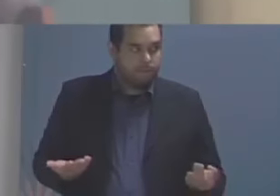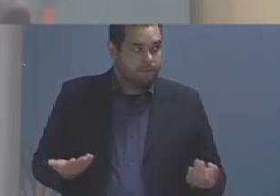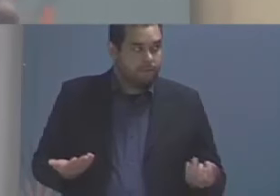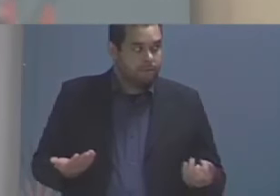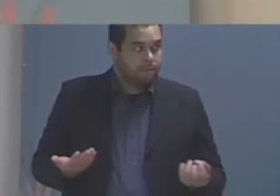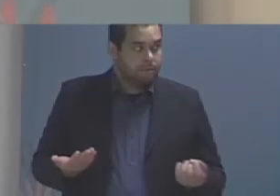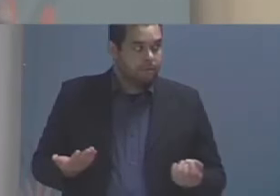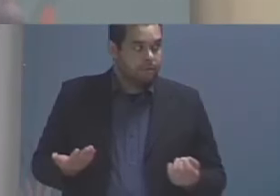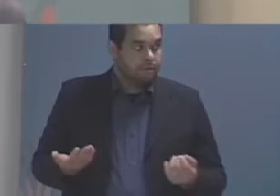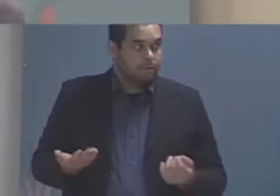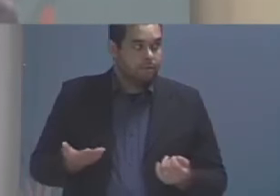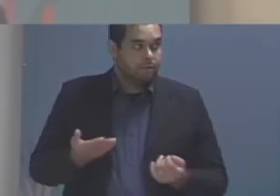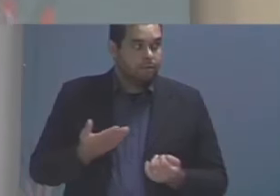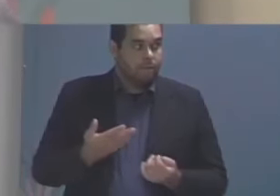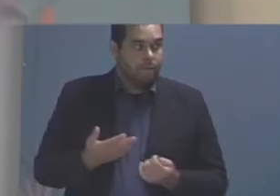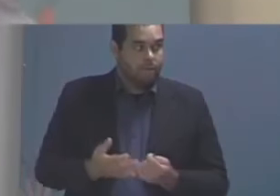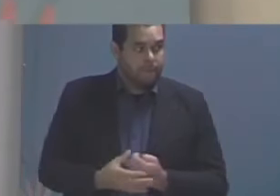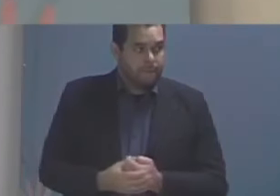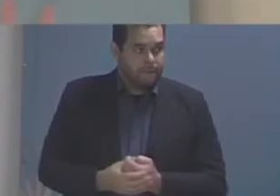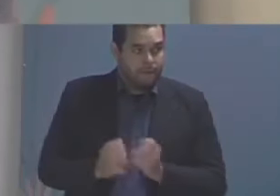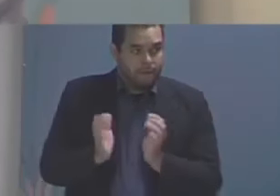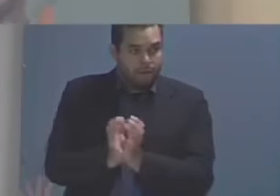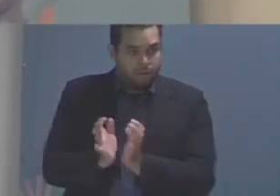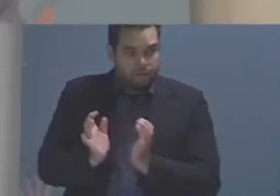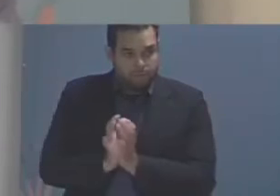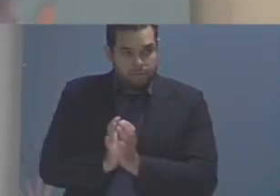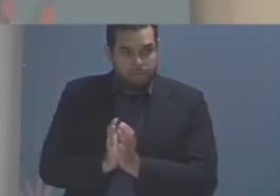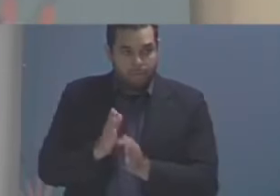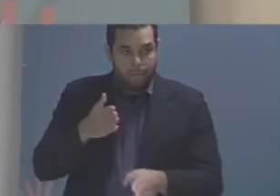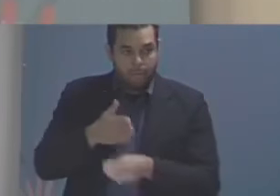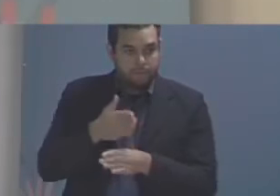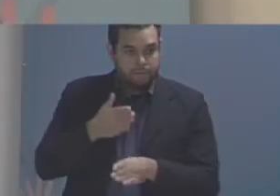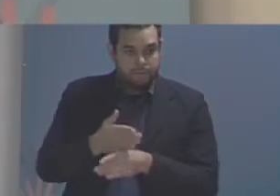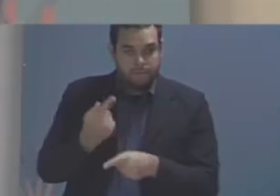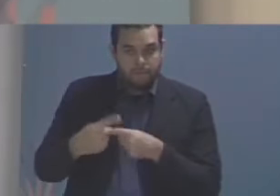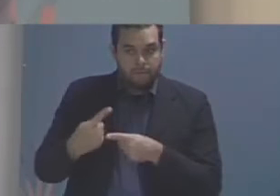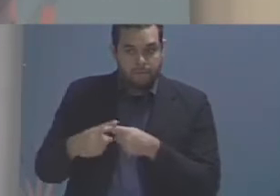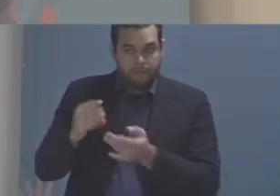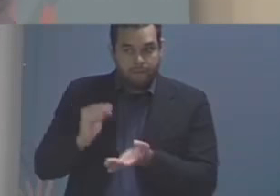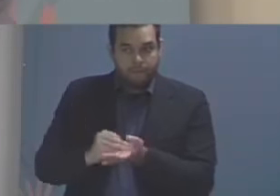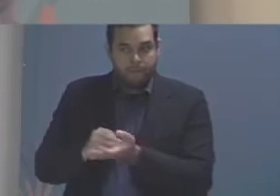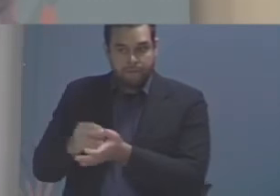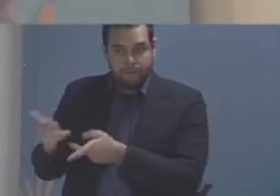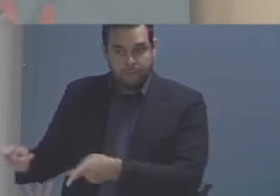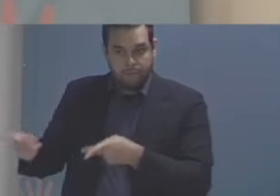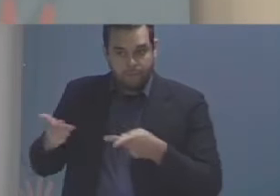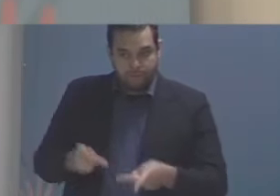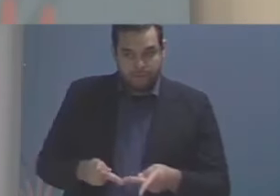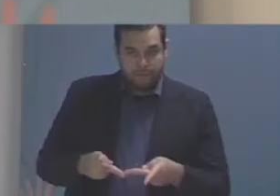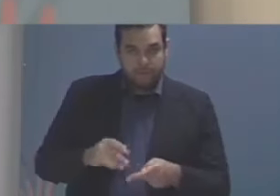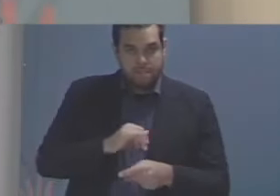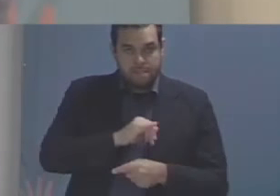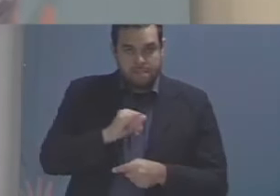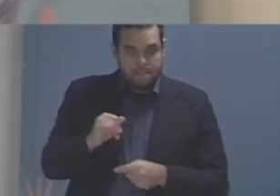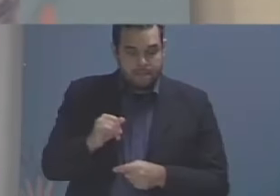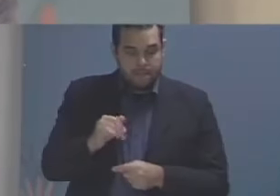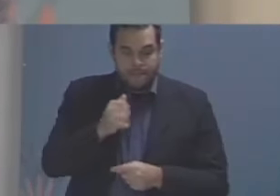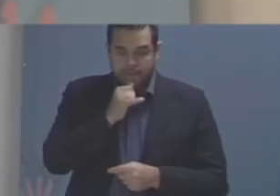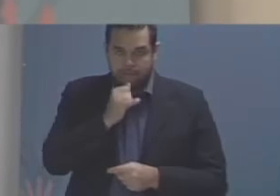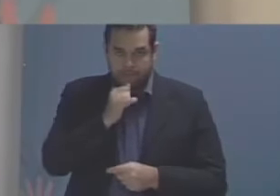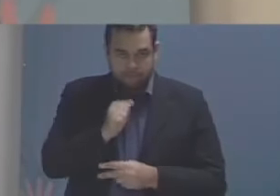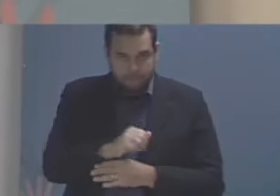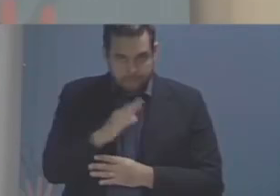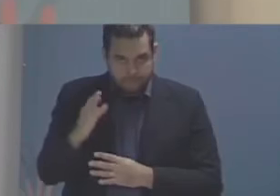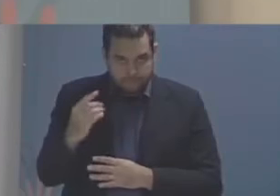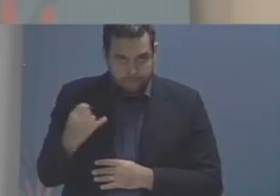uma tecla que eu bati algumas vezes e volto a afirmar. A categoria não participa porque ela não é convidada. ou porque ela é obstaculizada. Vou dar um exemplo muito simples. Se